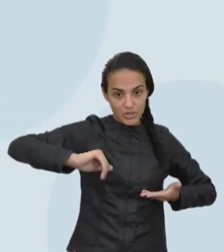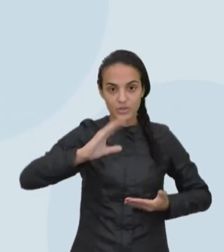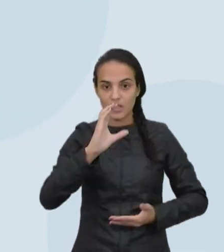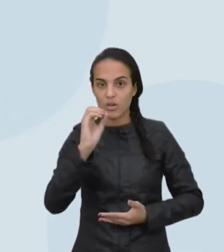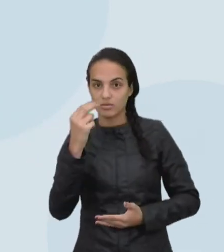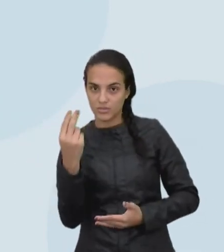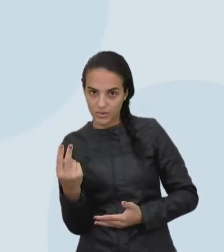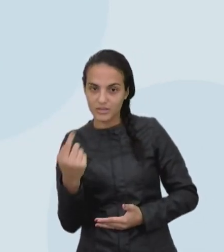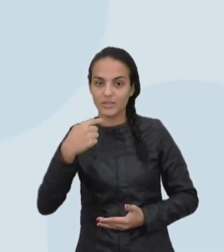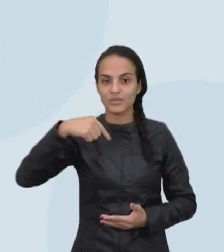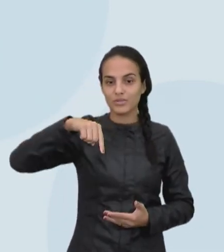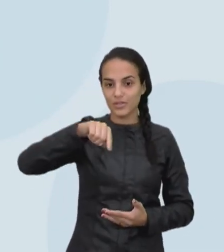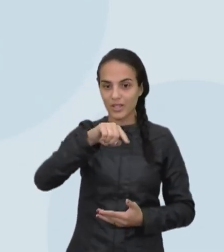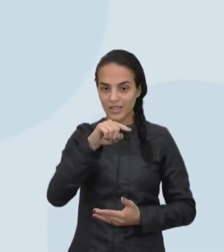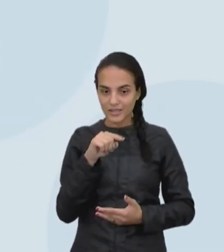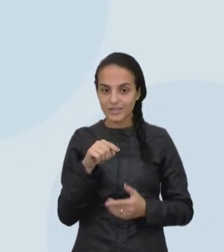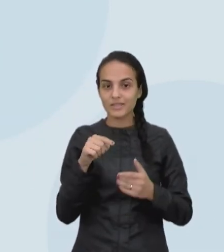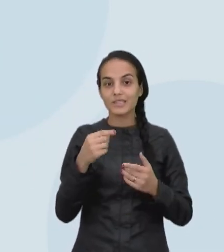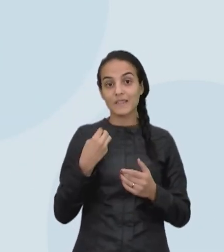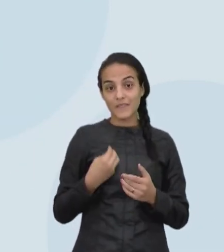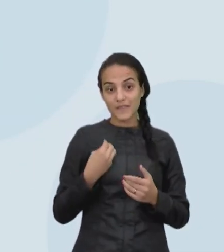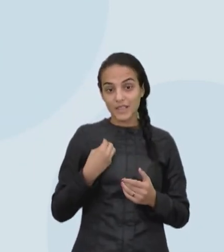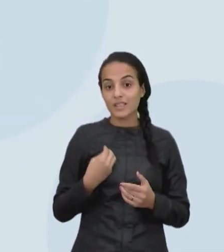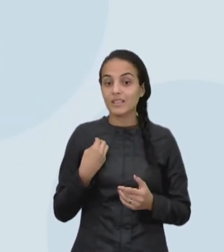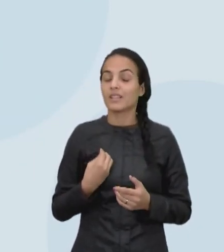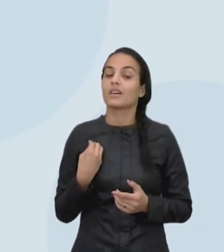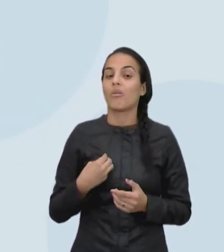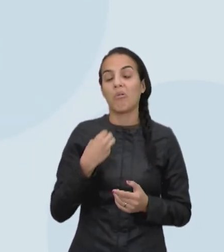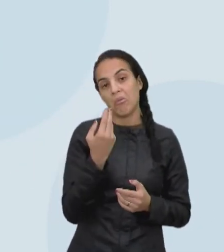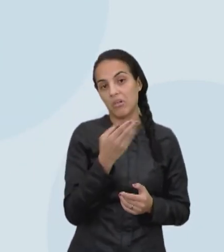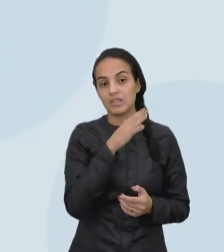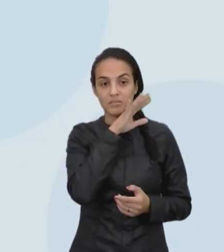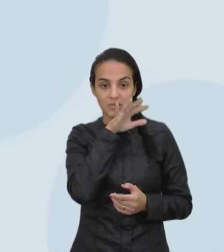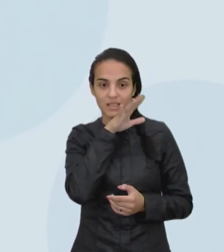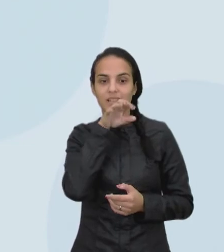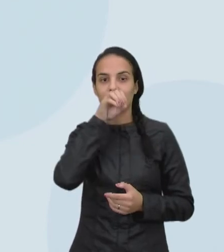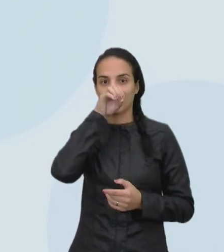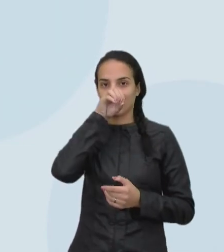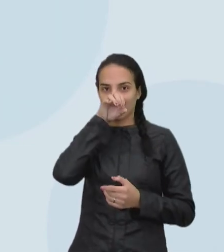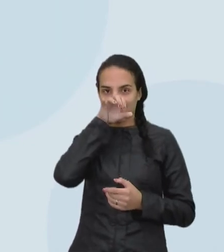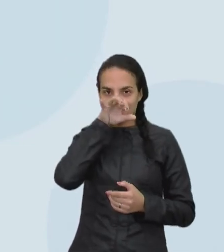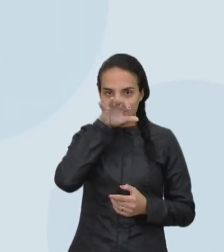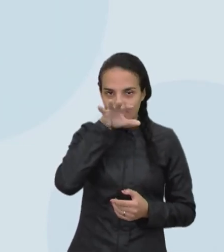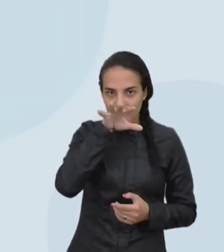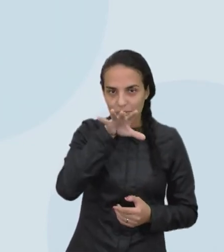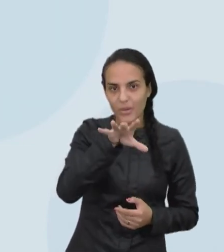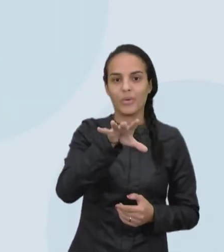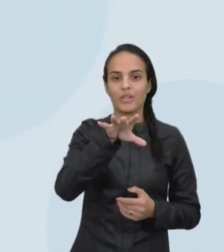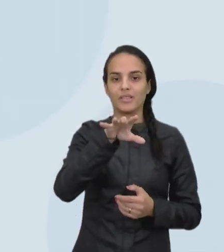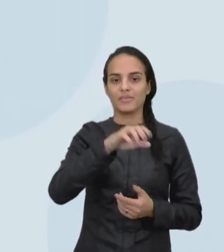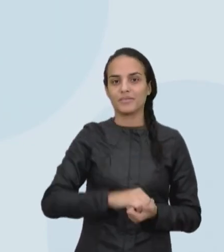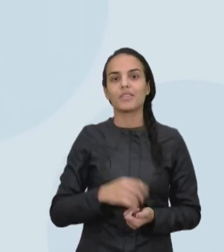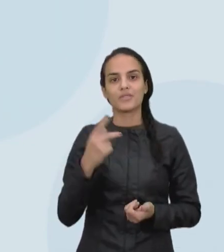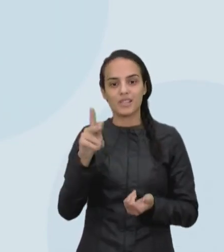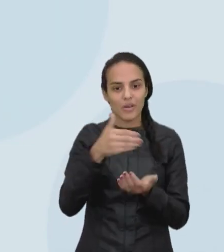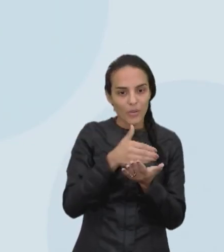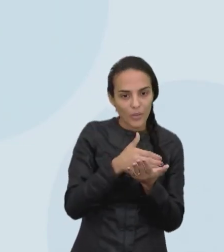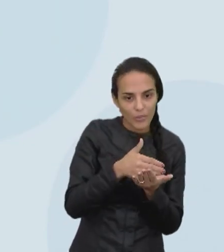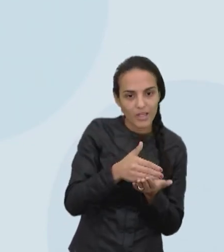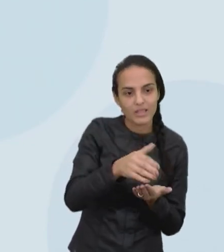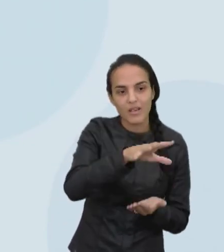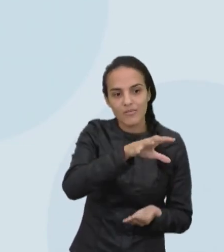planeta, né? A gente, os seres vivos, os animais, devolve na hora que respira, né? Você começa a respirar